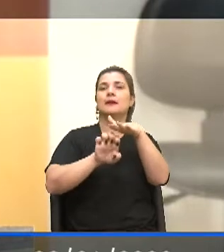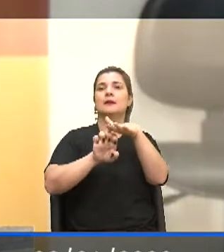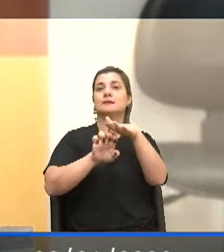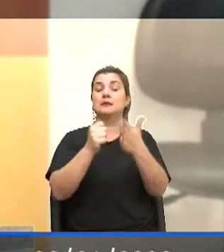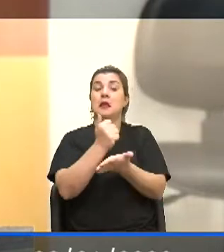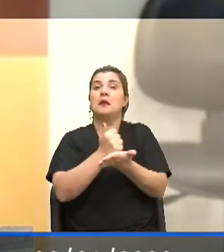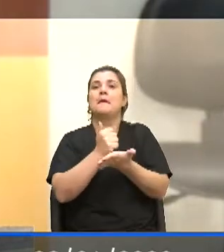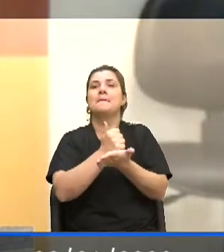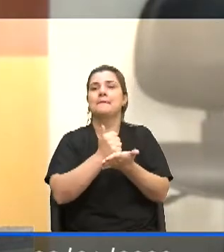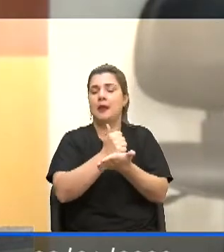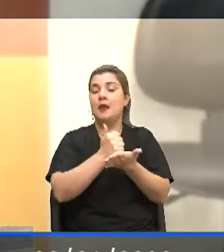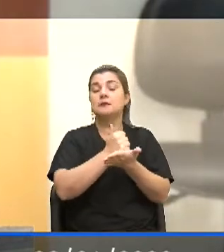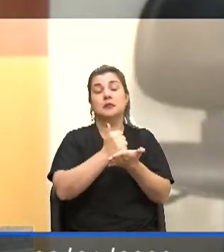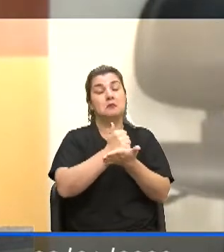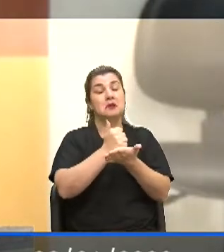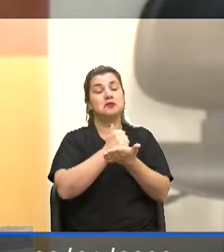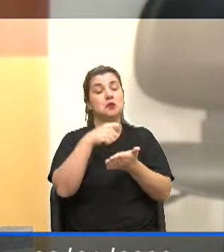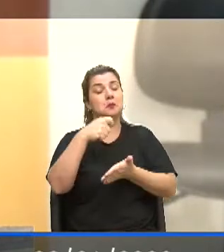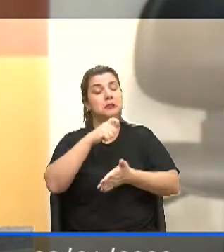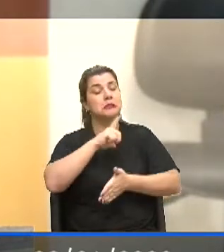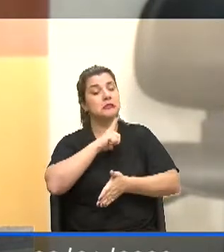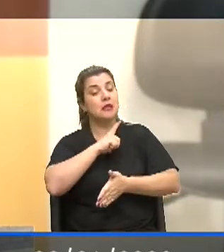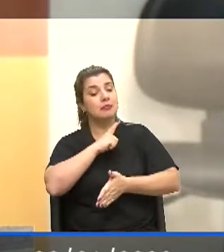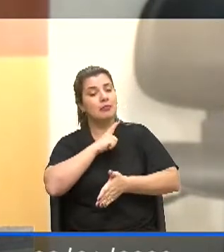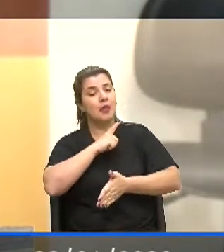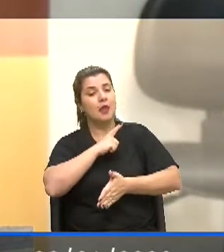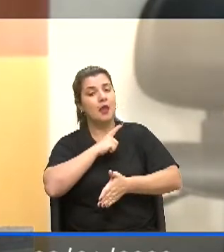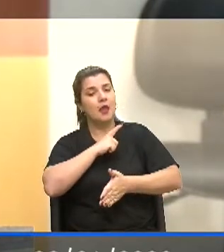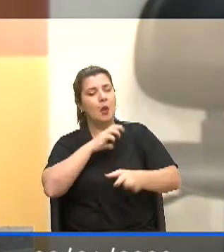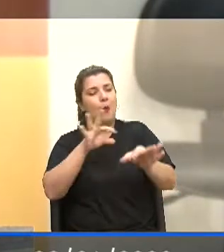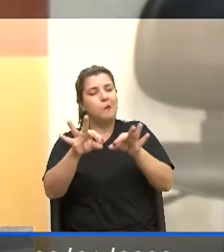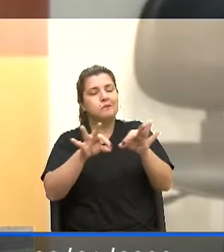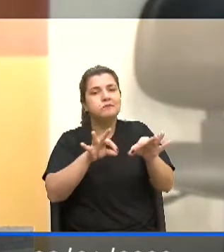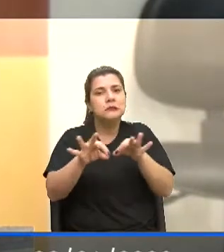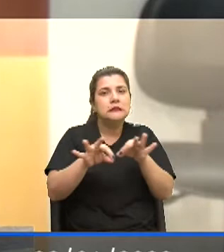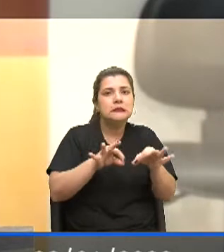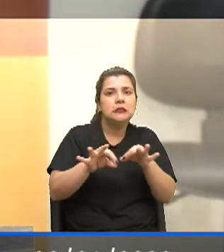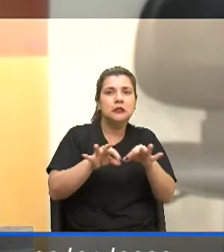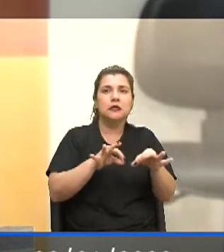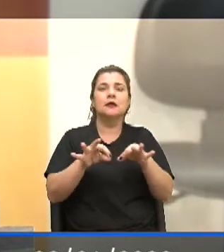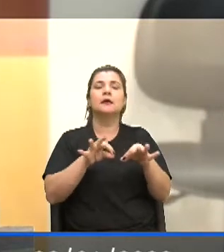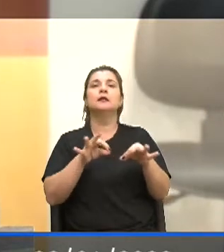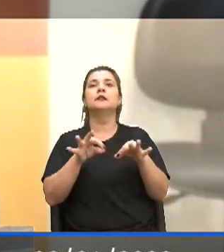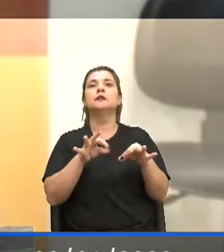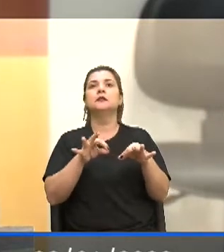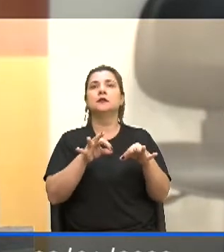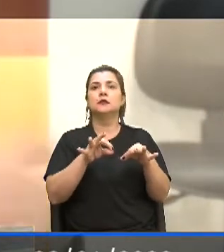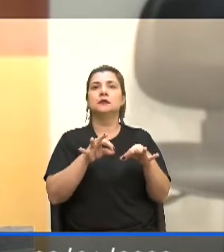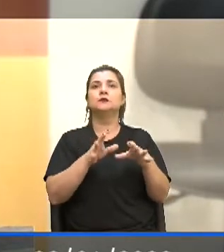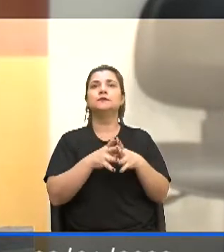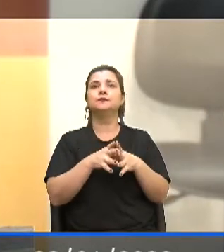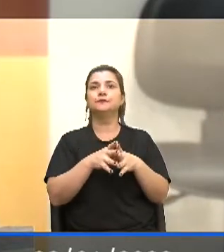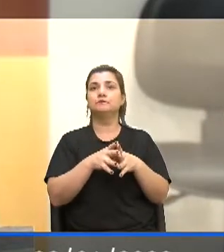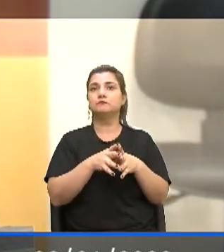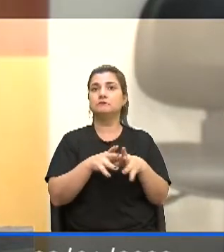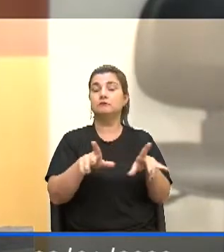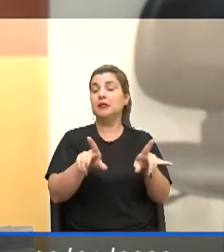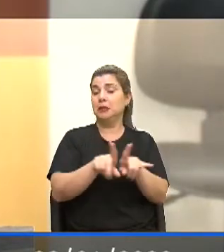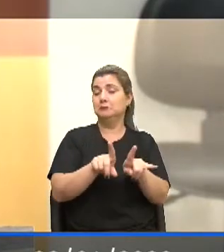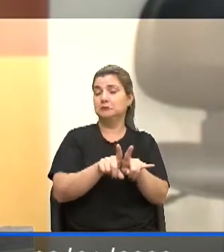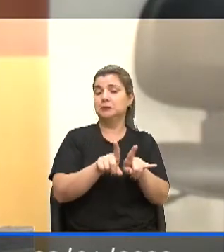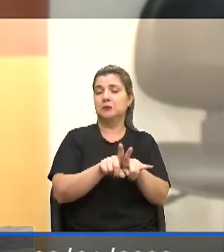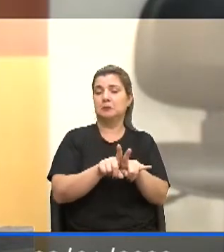que tenham o seu plano de contingência, inclusive o Francisco Turra colocou